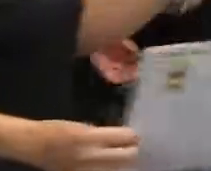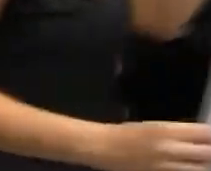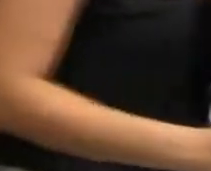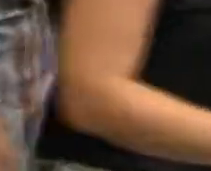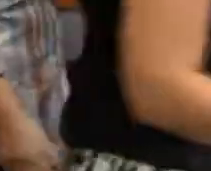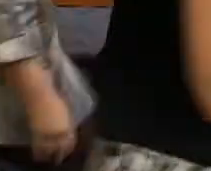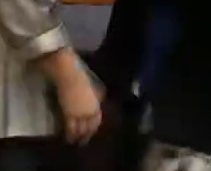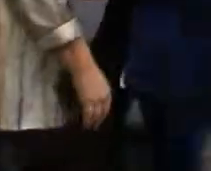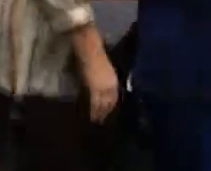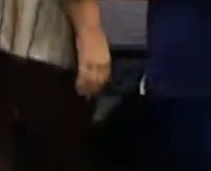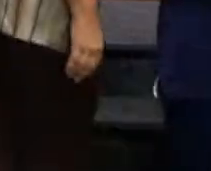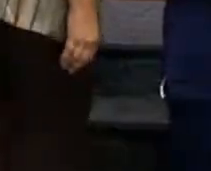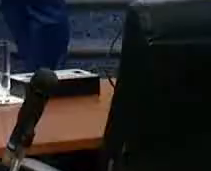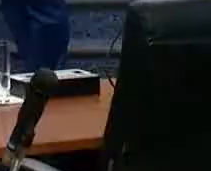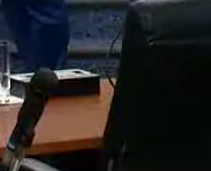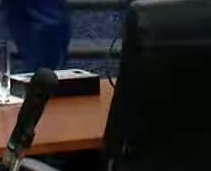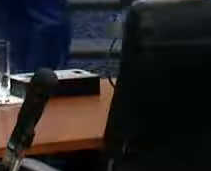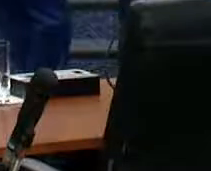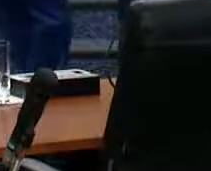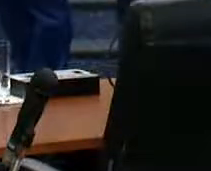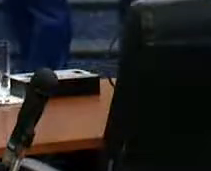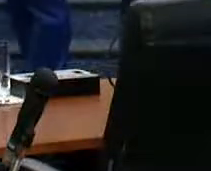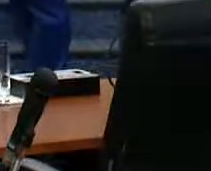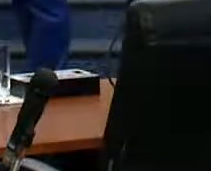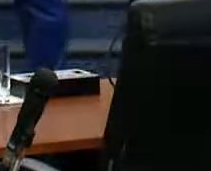Vamos para uma foto geral com todos.